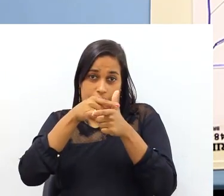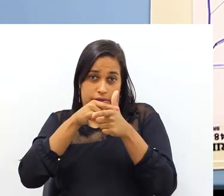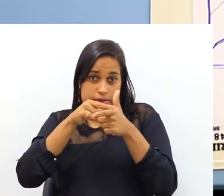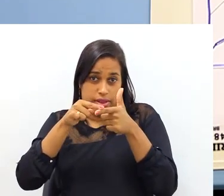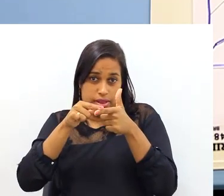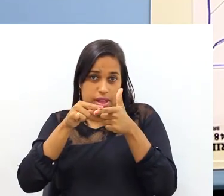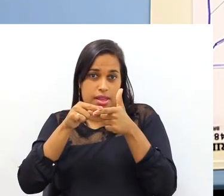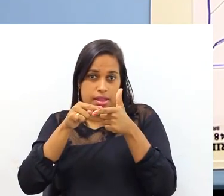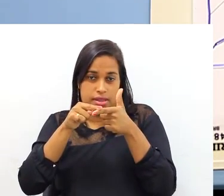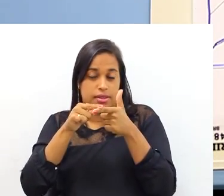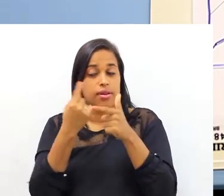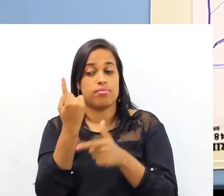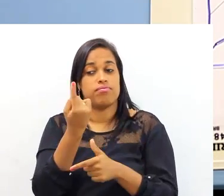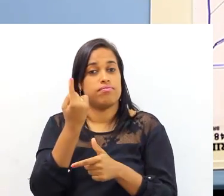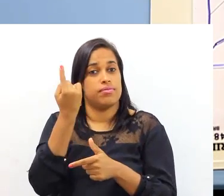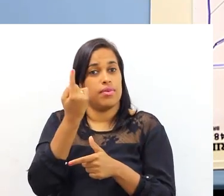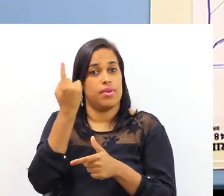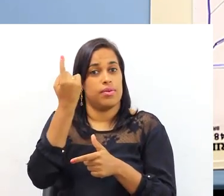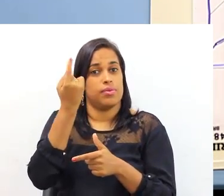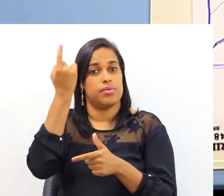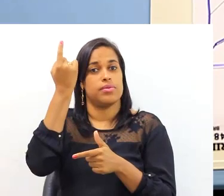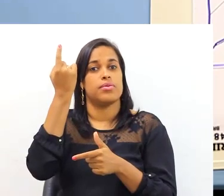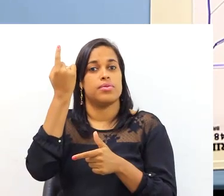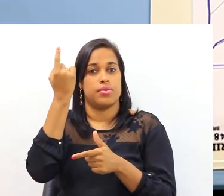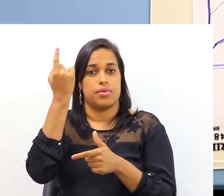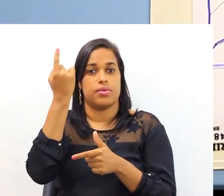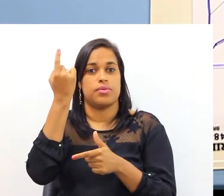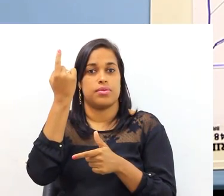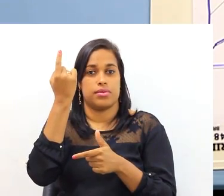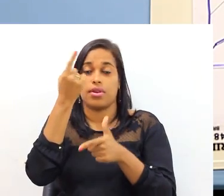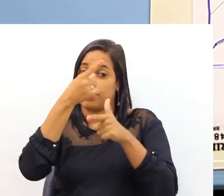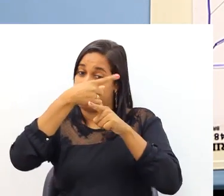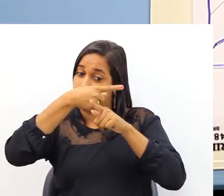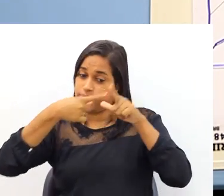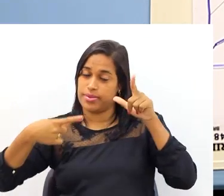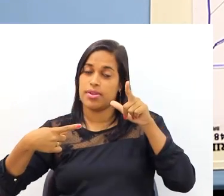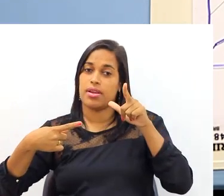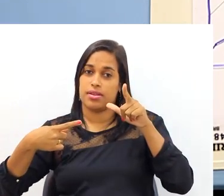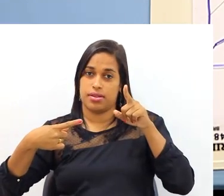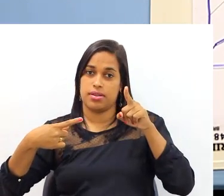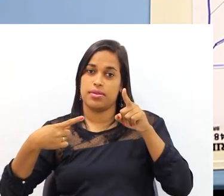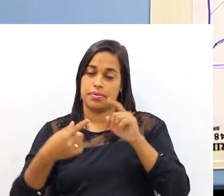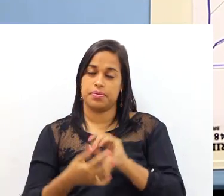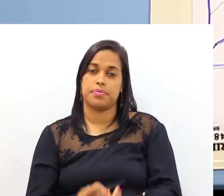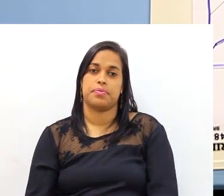Dividi a minha altura aqui na metade.